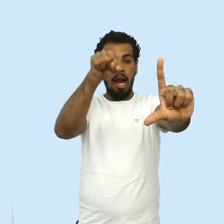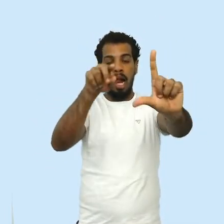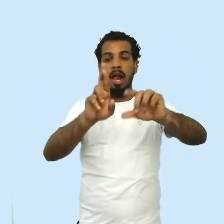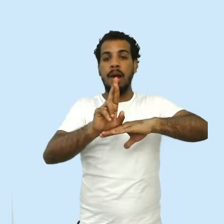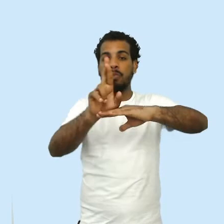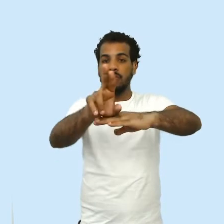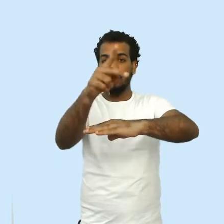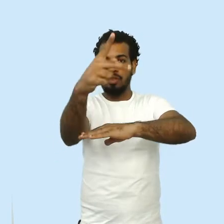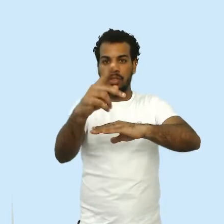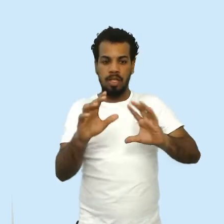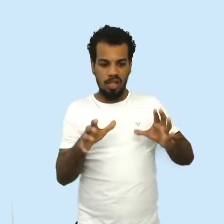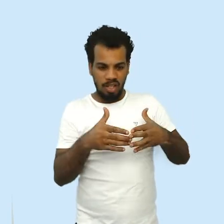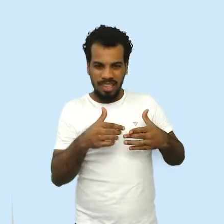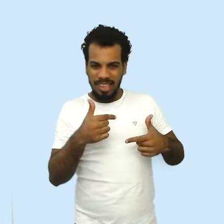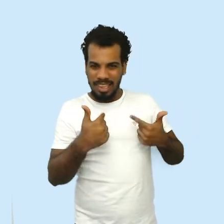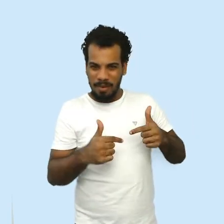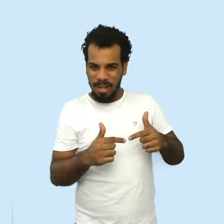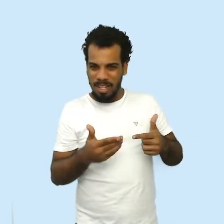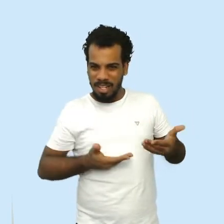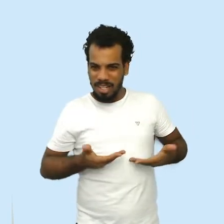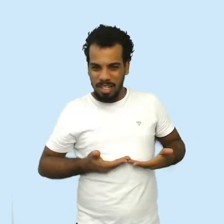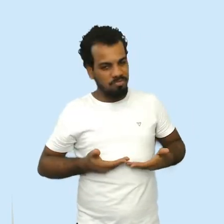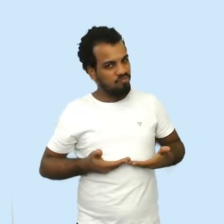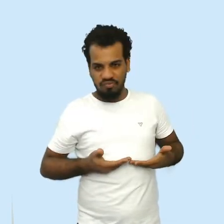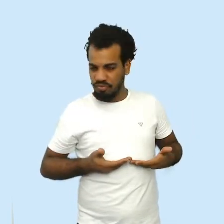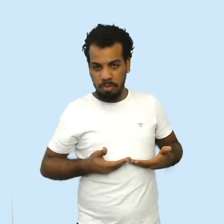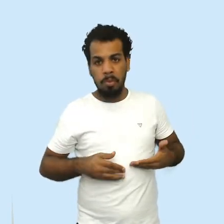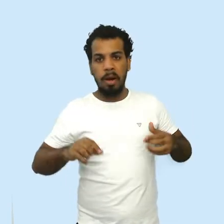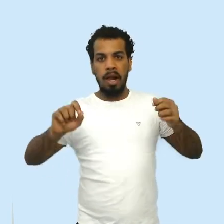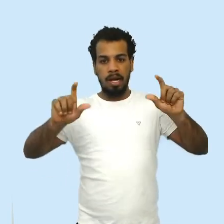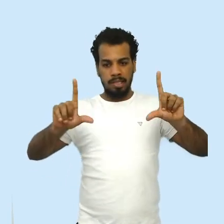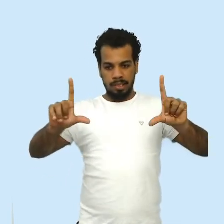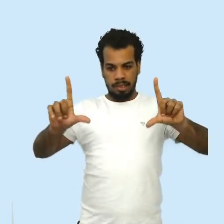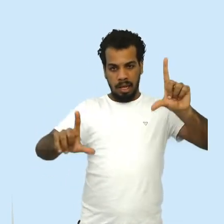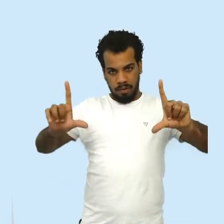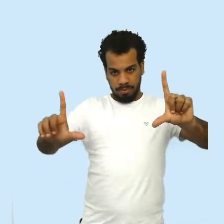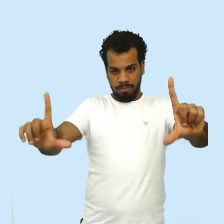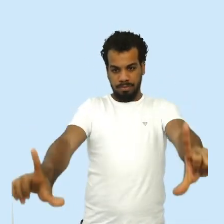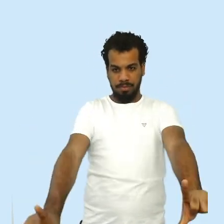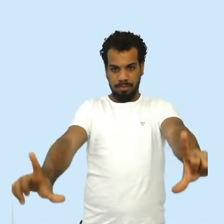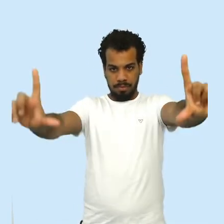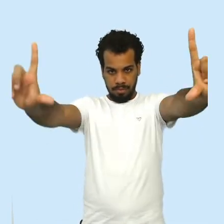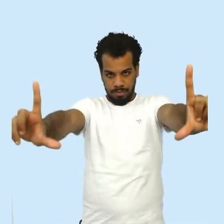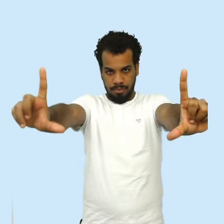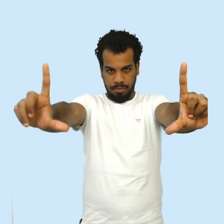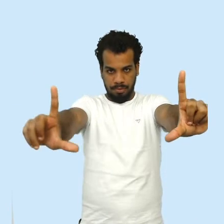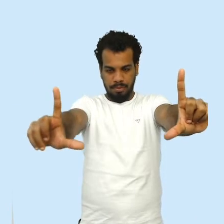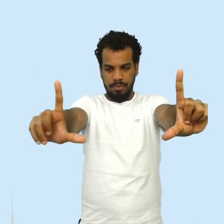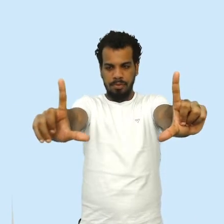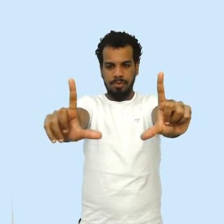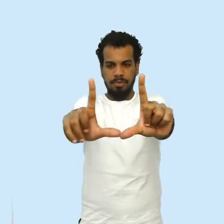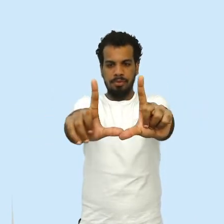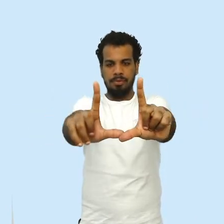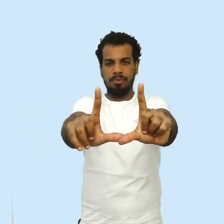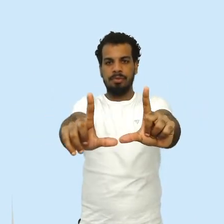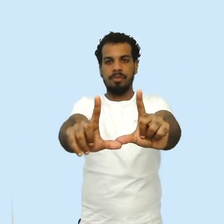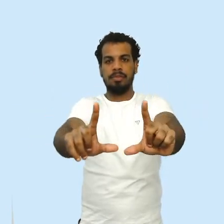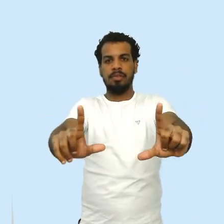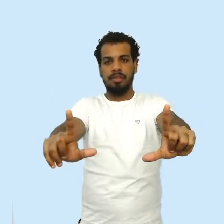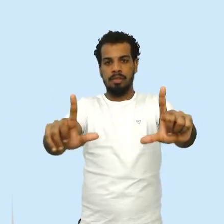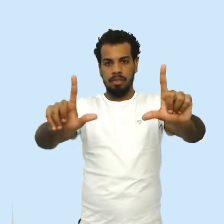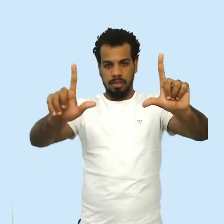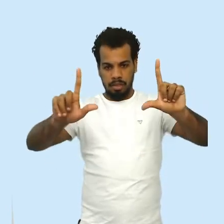a classe social dos trabalhadores. Por mais que uma TV ela tenha ali programas que